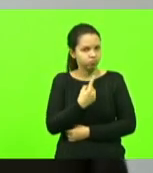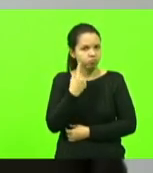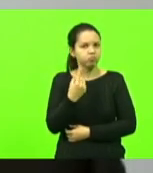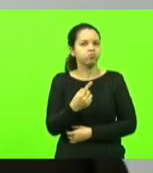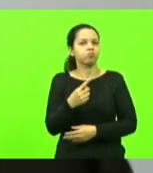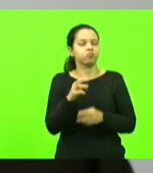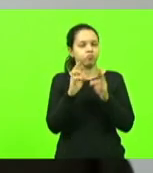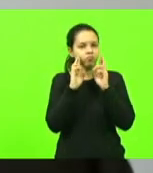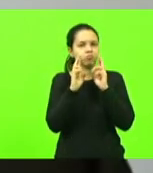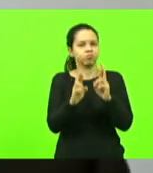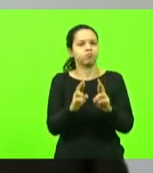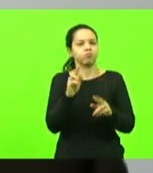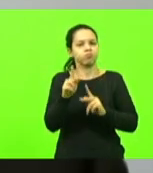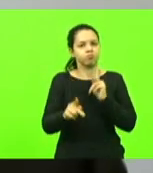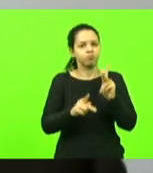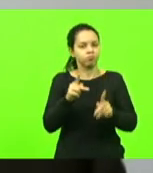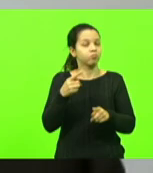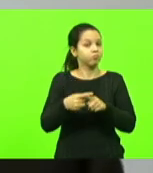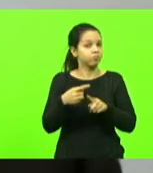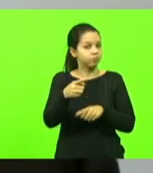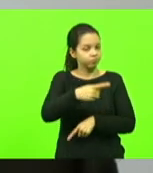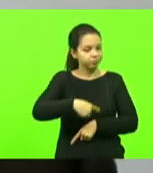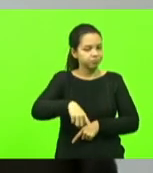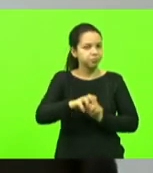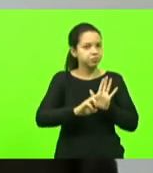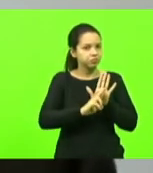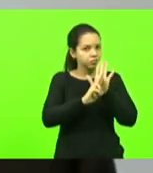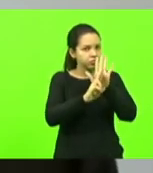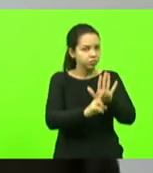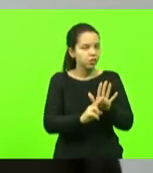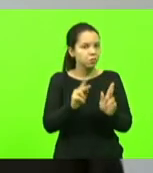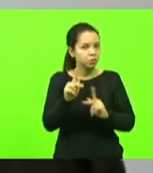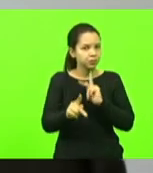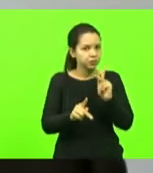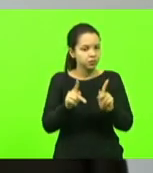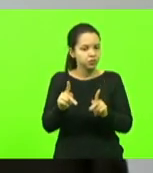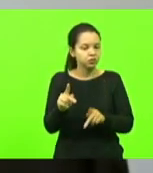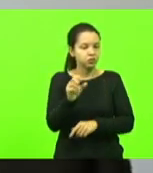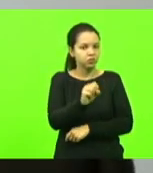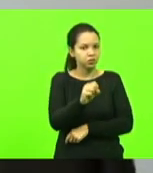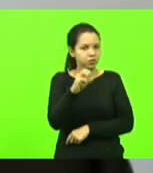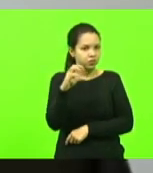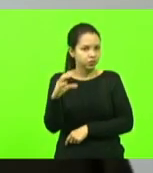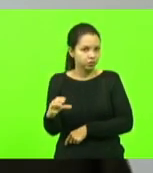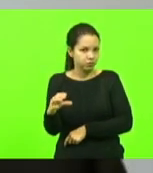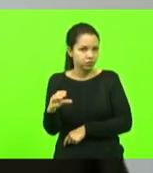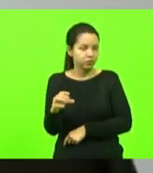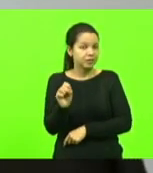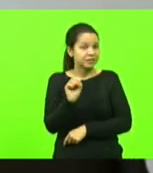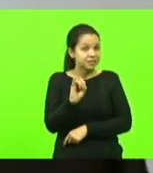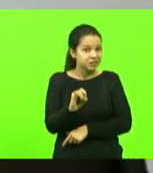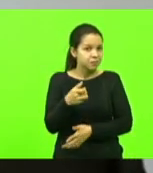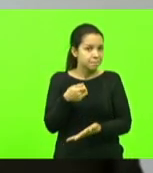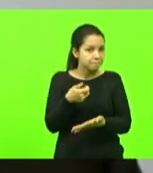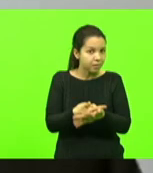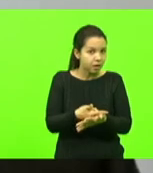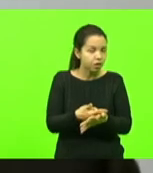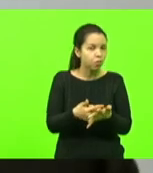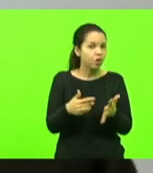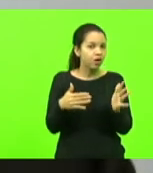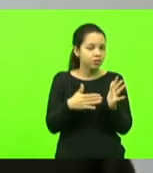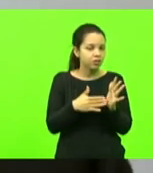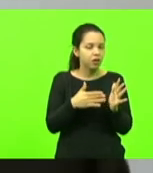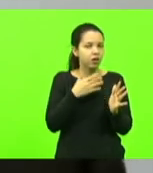respeitando o povo, porque nós representamos a população de Santa Catarina, que se não for pago até abril, só depois